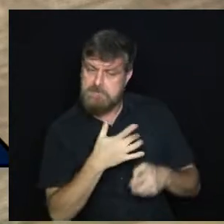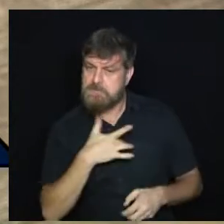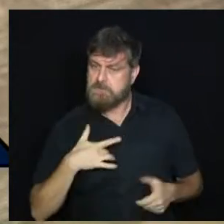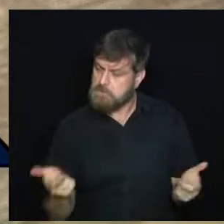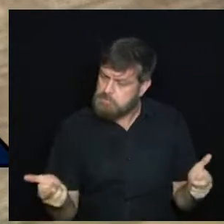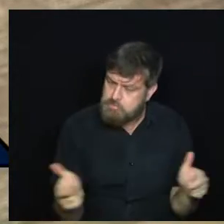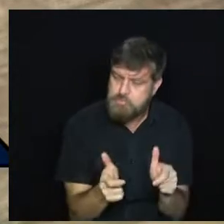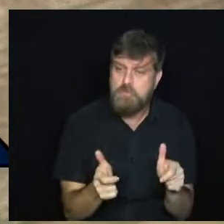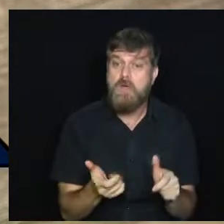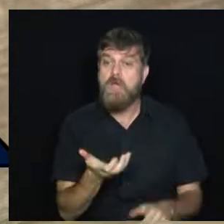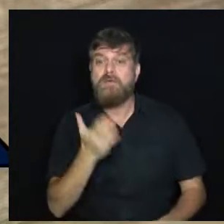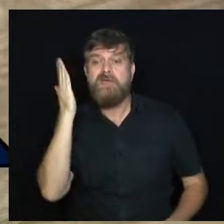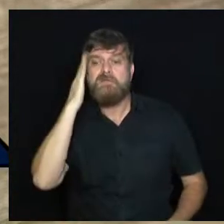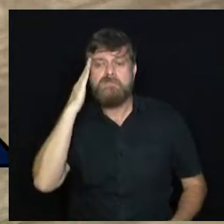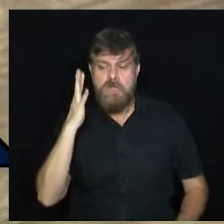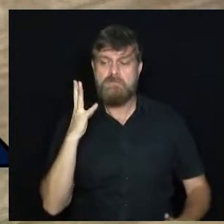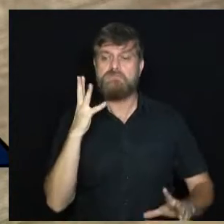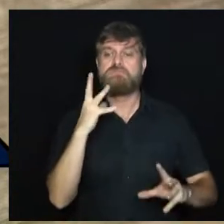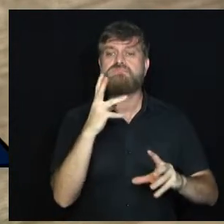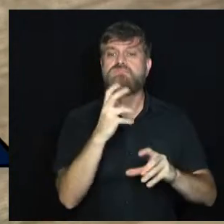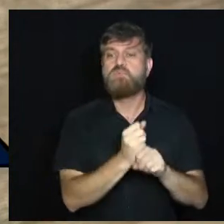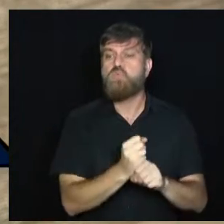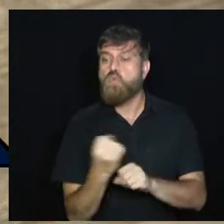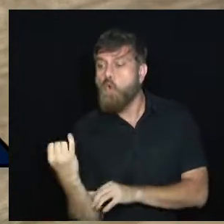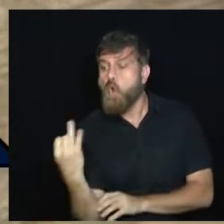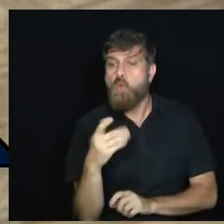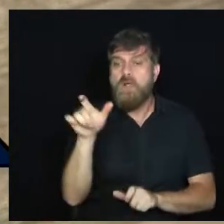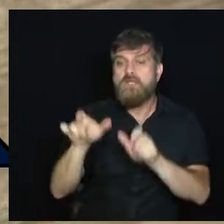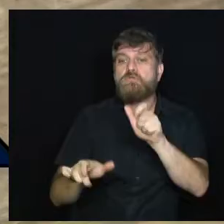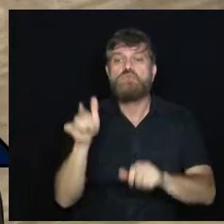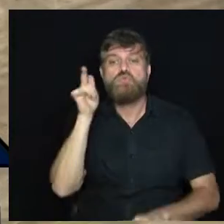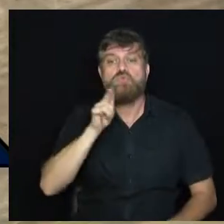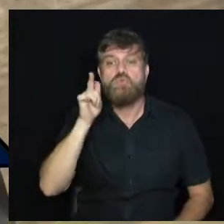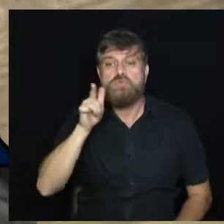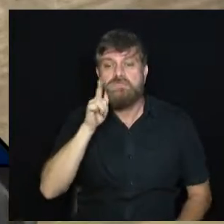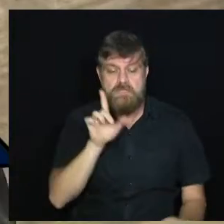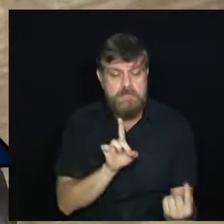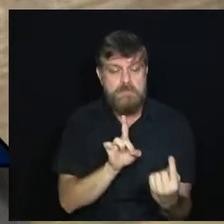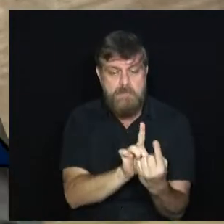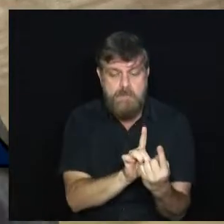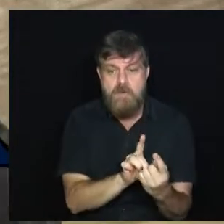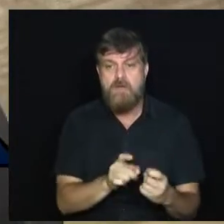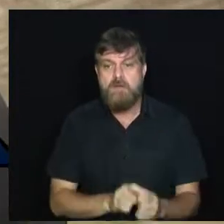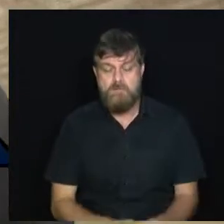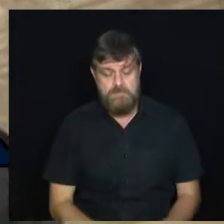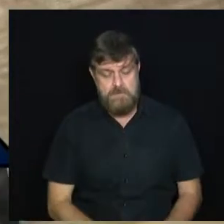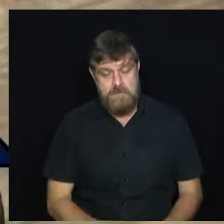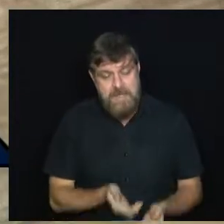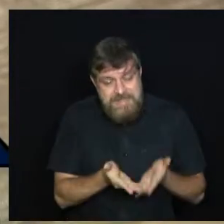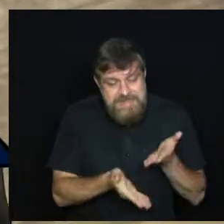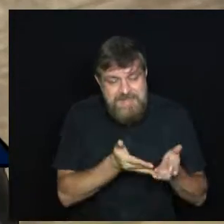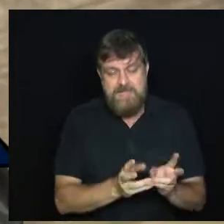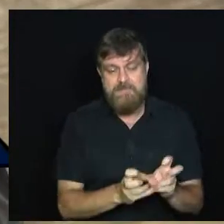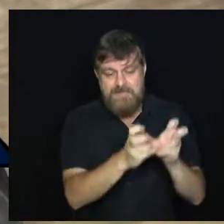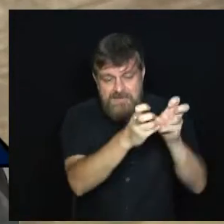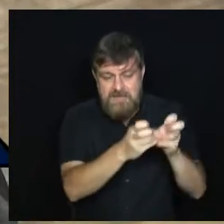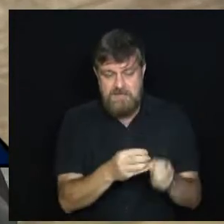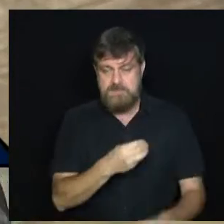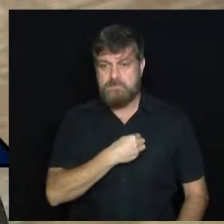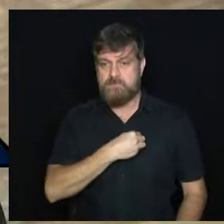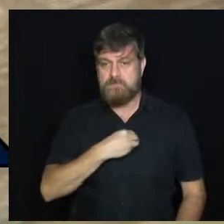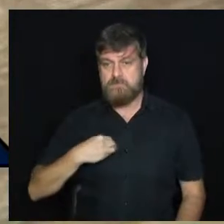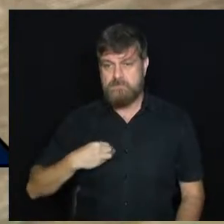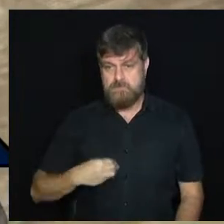queremos saber a somatória do que foi ofertado de consultas, de quimioterapia, de exames na